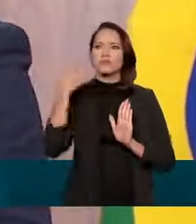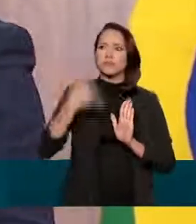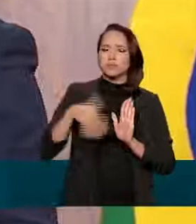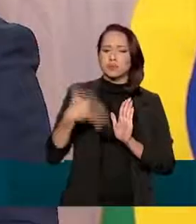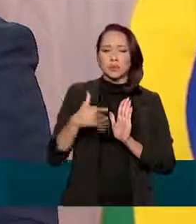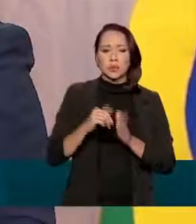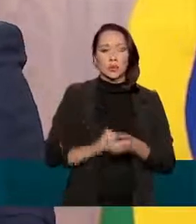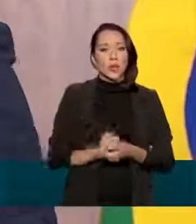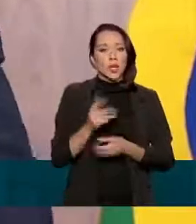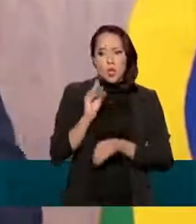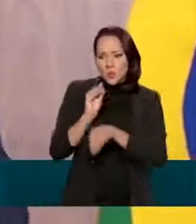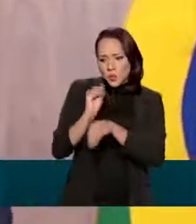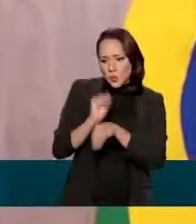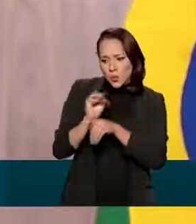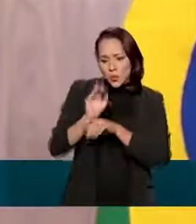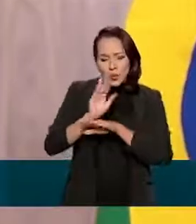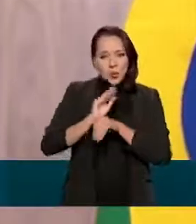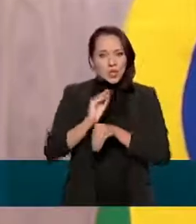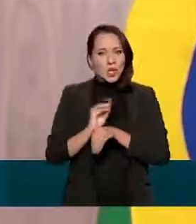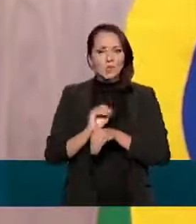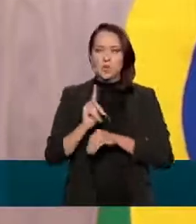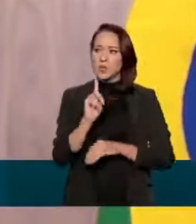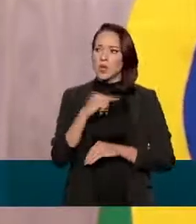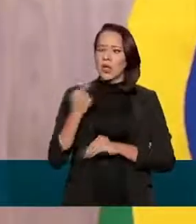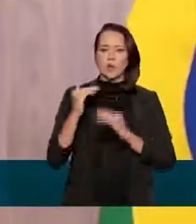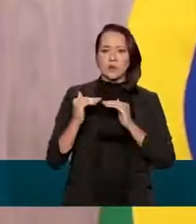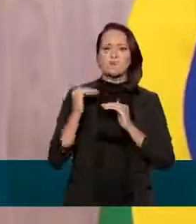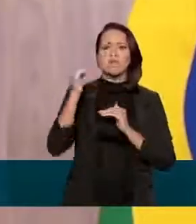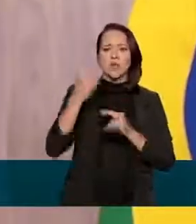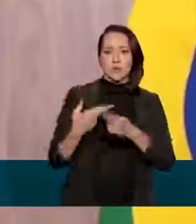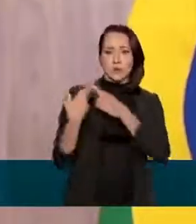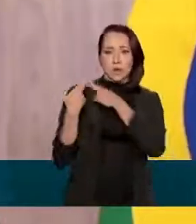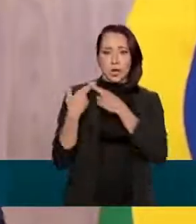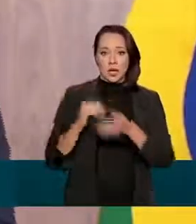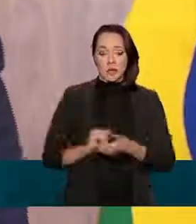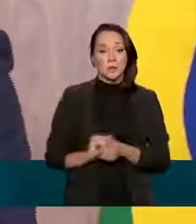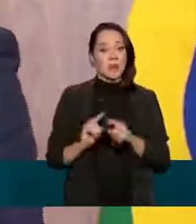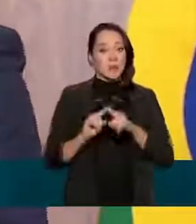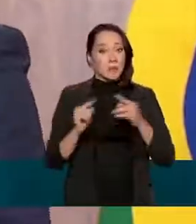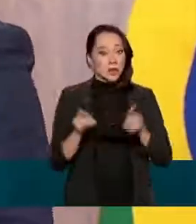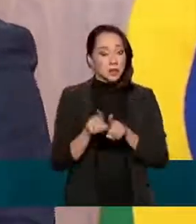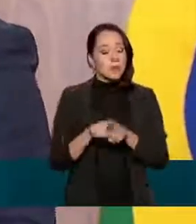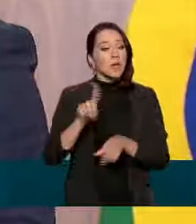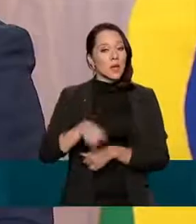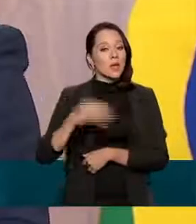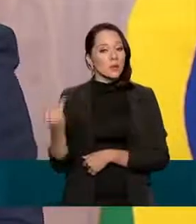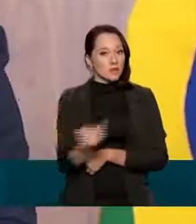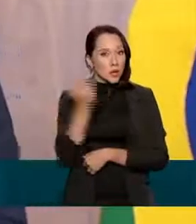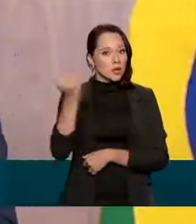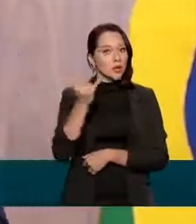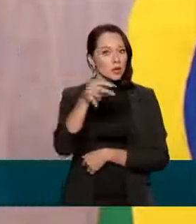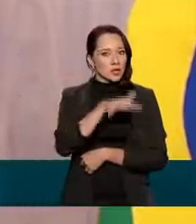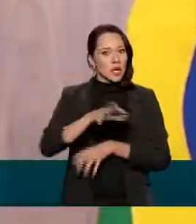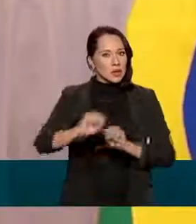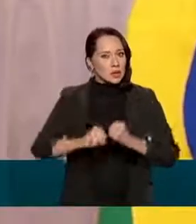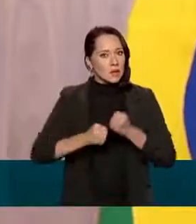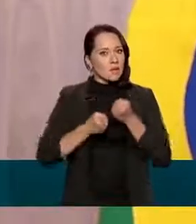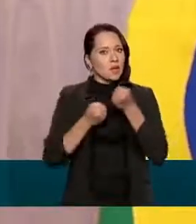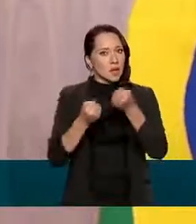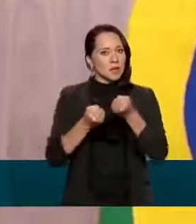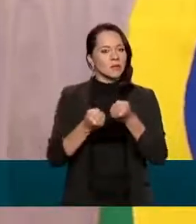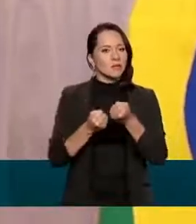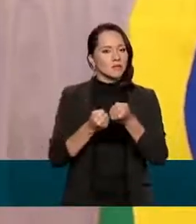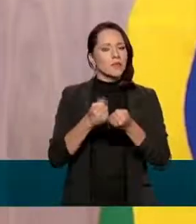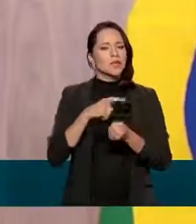ele aquele amor dentro de nuestras soberania pelo esses ambiente muito importante que essa diferença